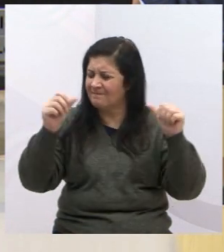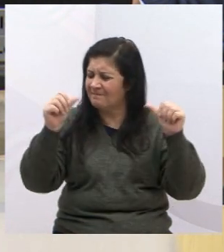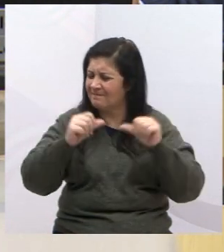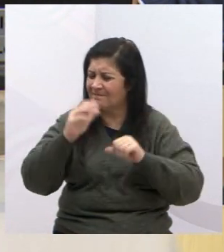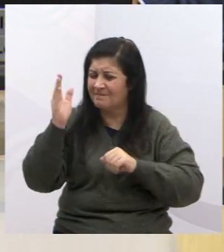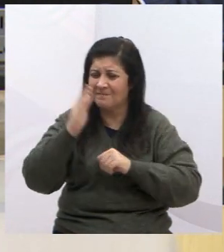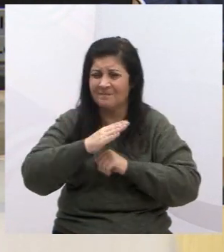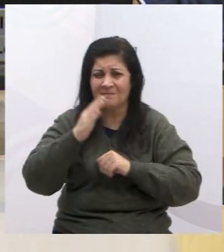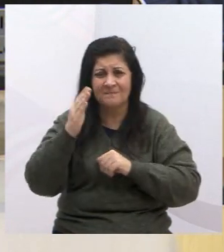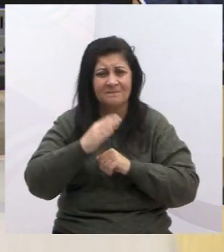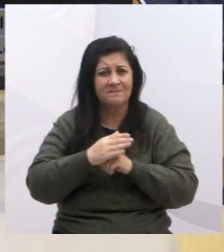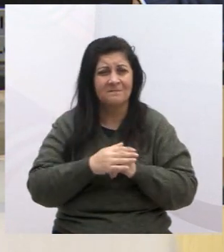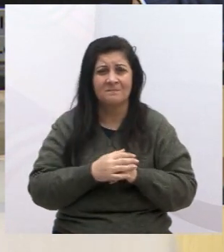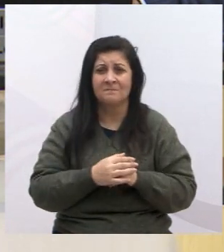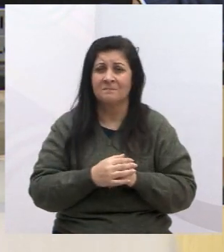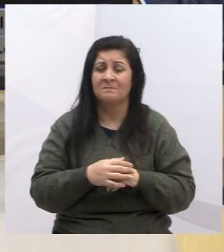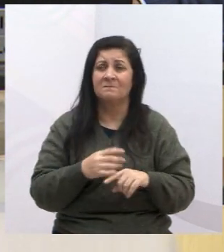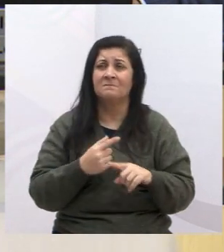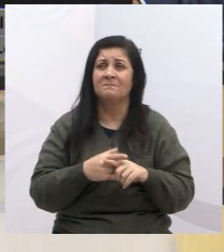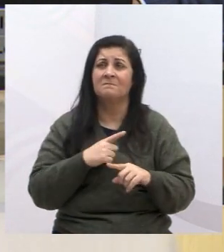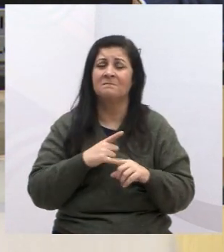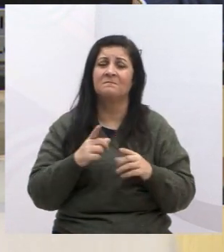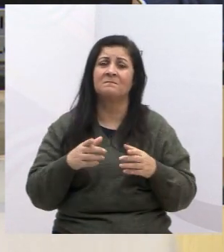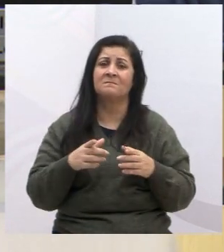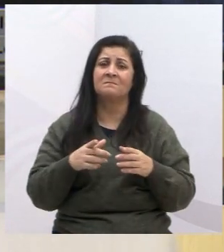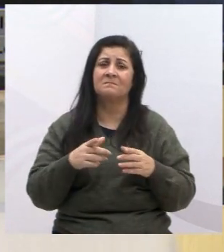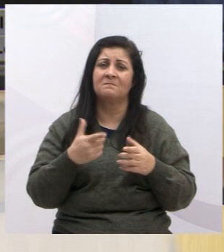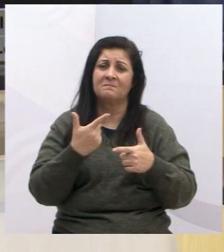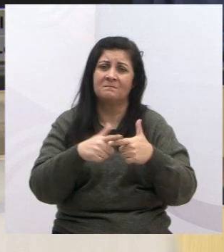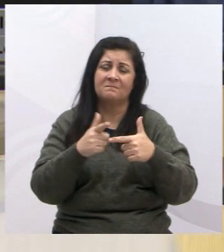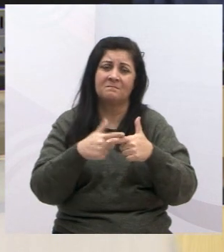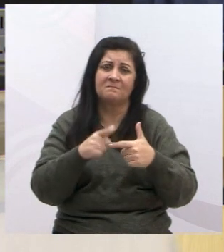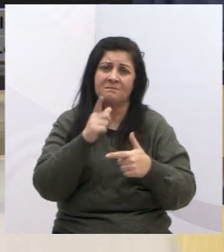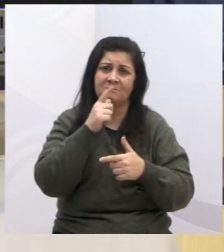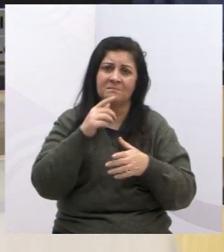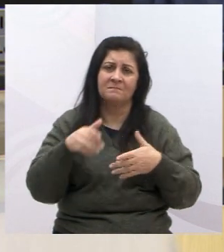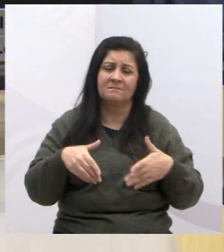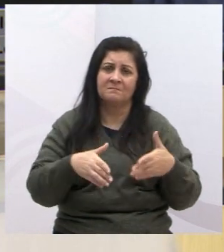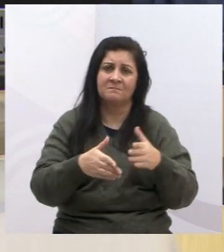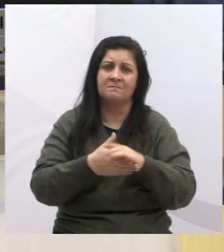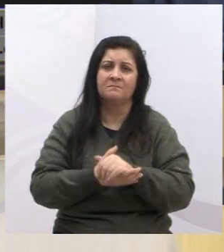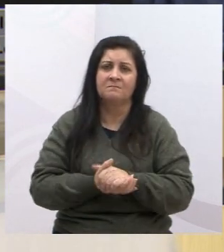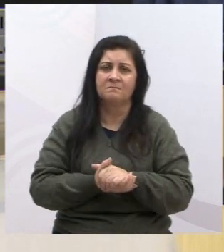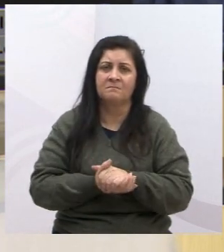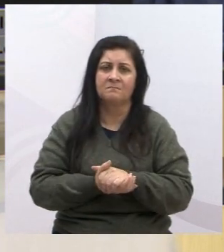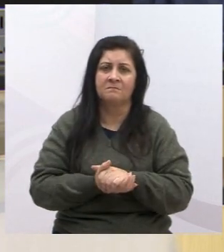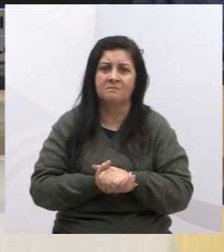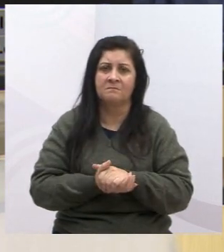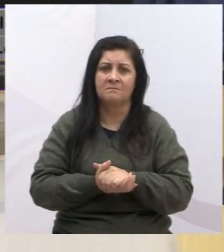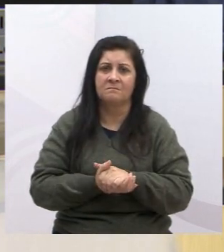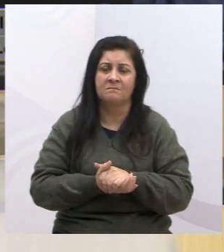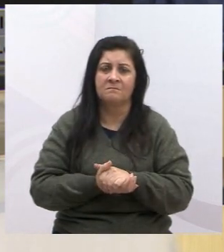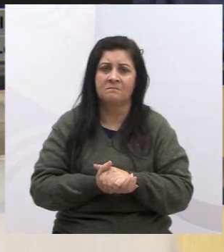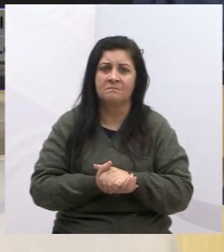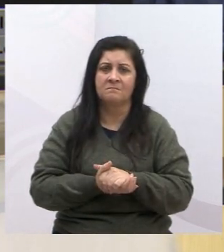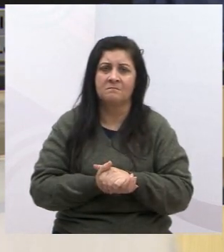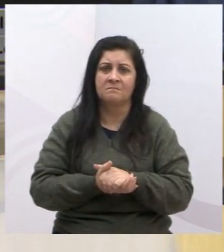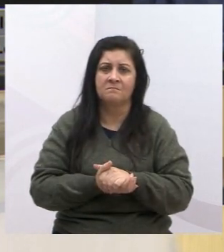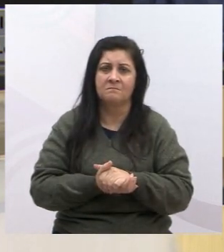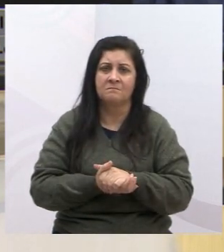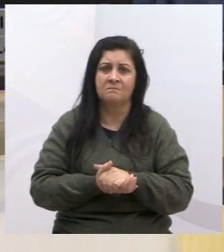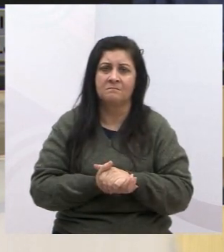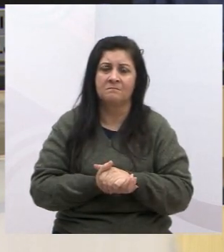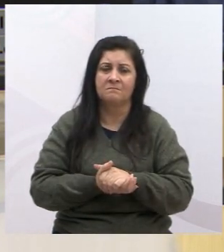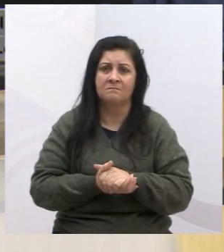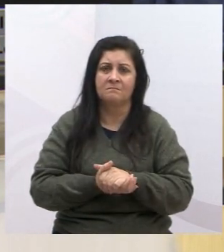em alguns pontos devido ao problema de água servida ainda não identificado e